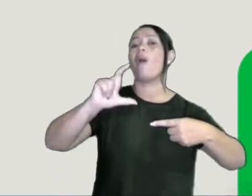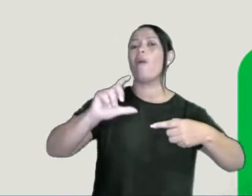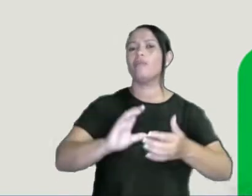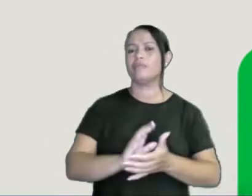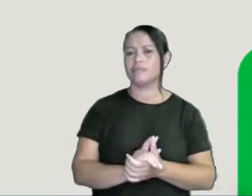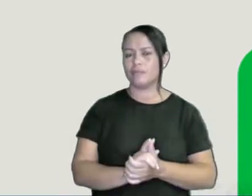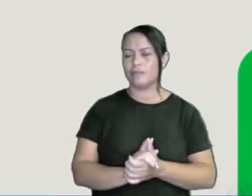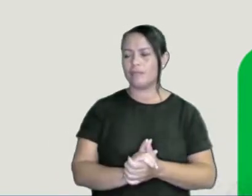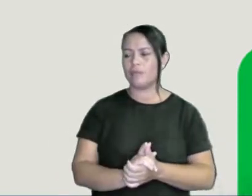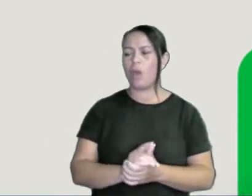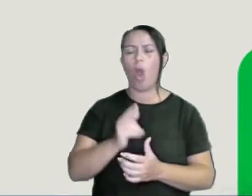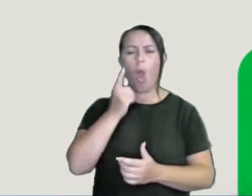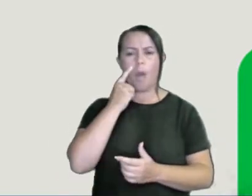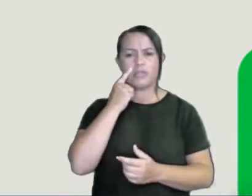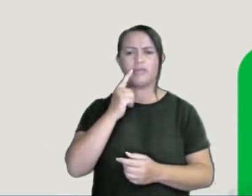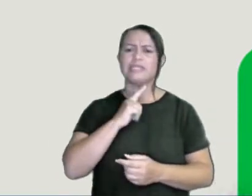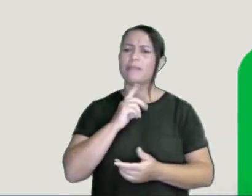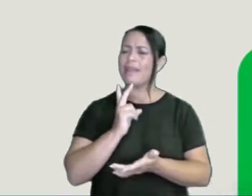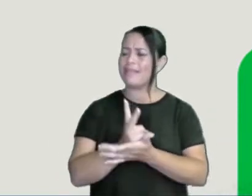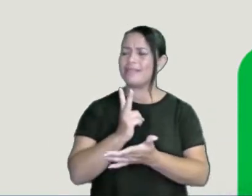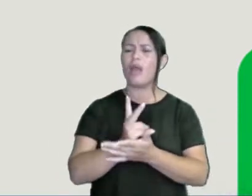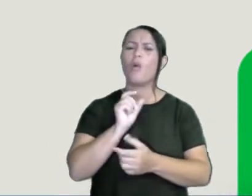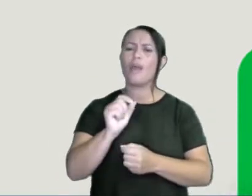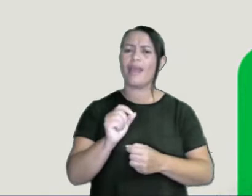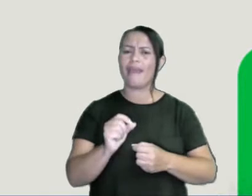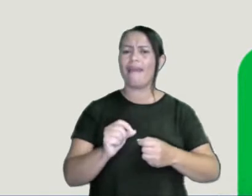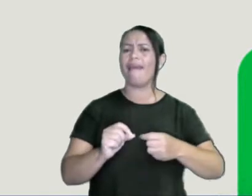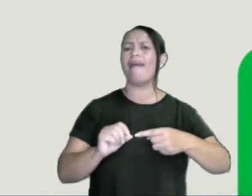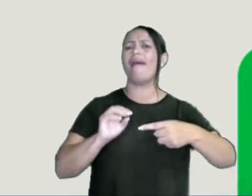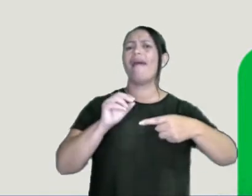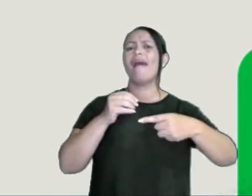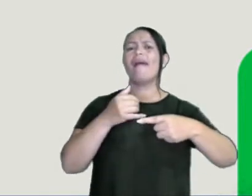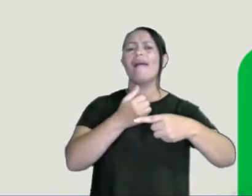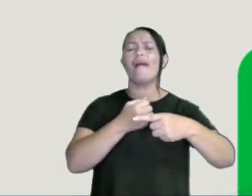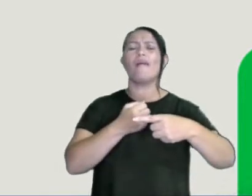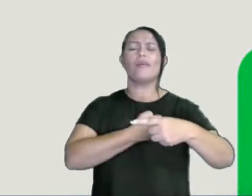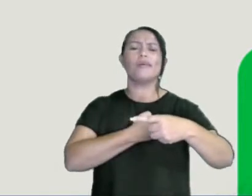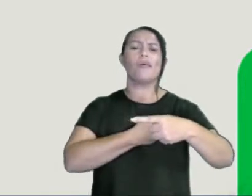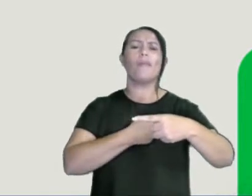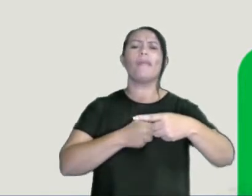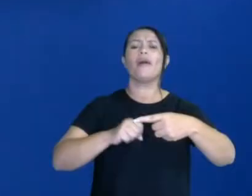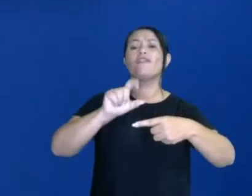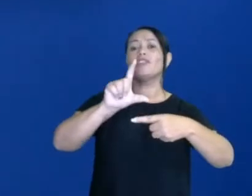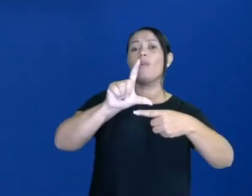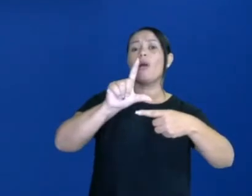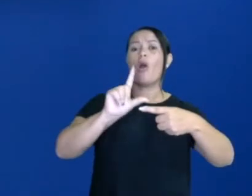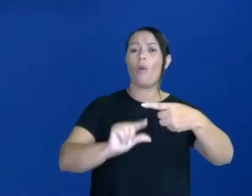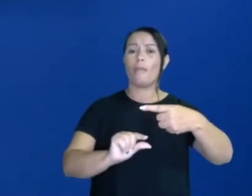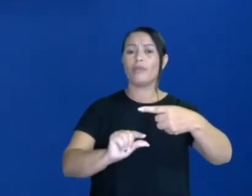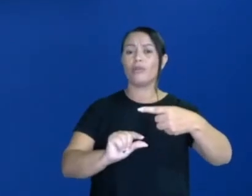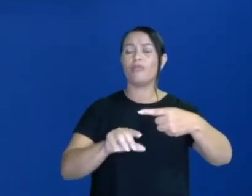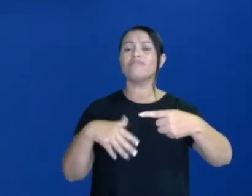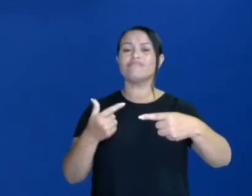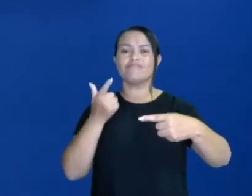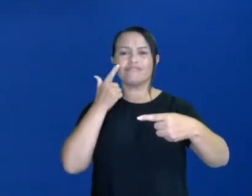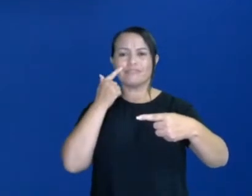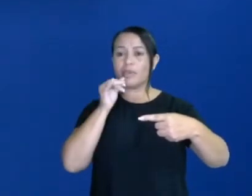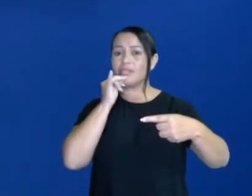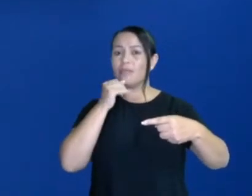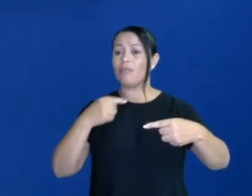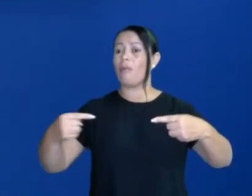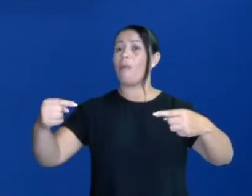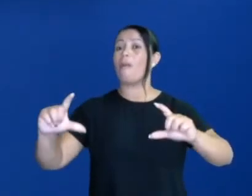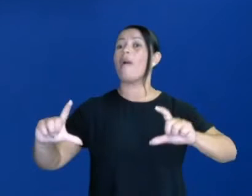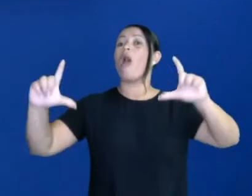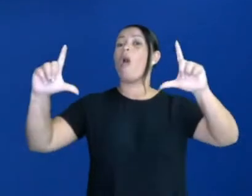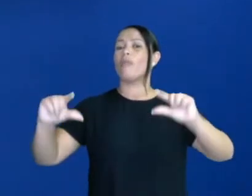é isso? Então, sempre vou dar o quê? Duas frações e você vai dizer qual fração é maior ou qual a fração é menor que. Então, aqui nesse caso, eu